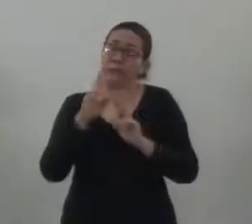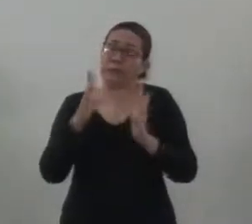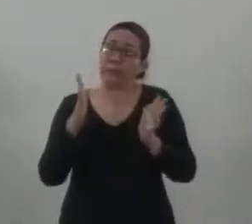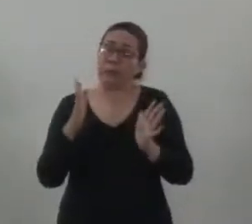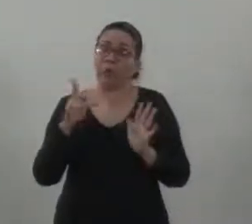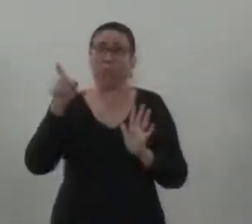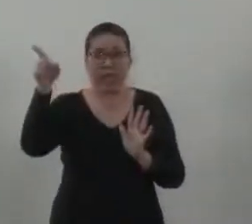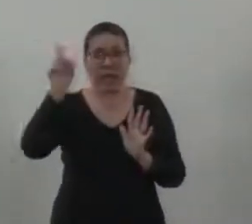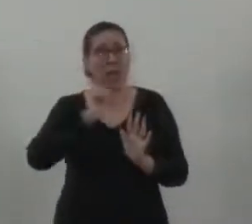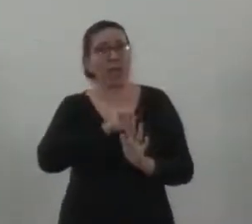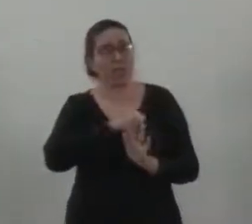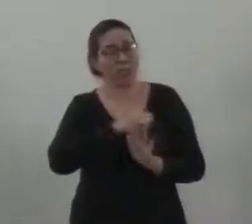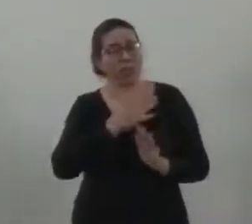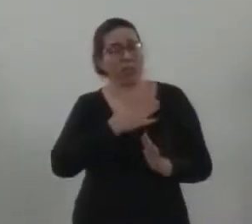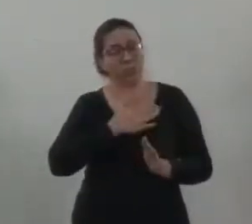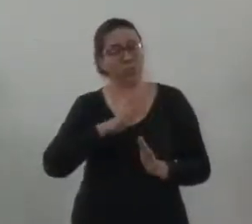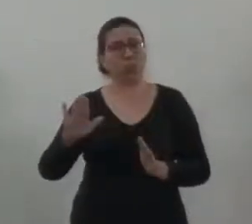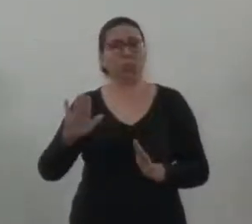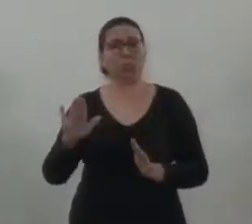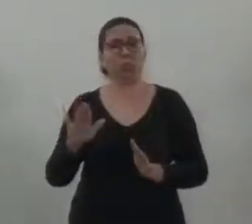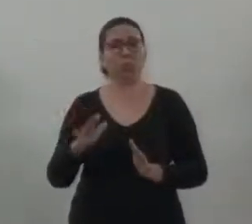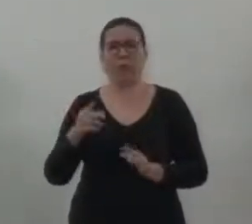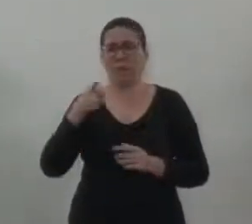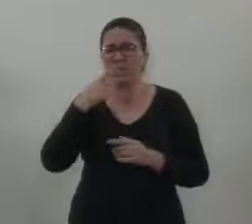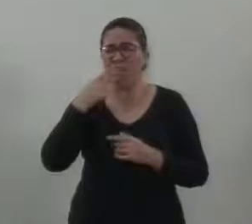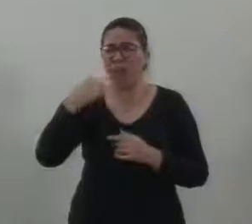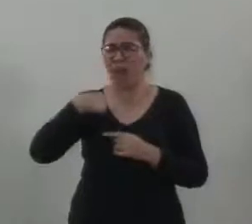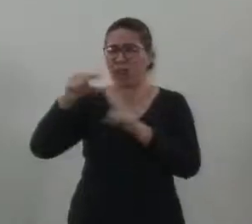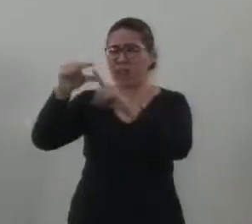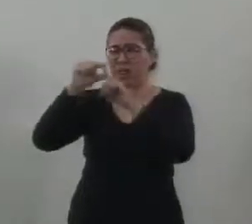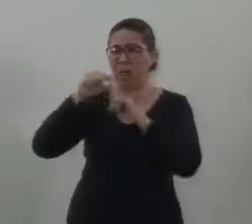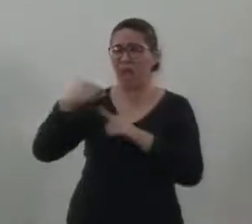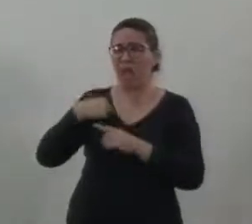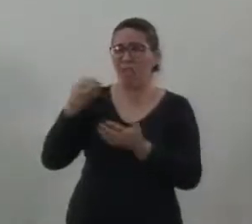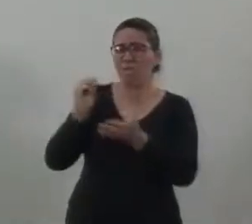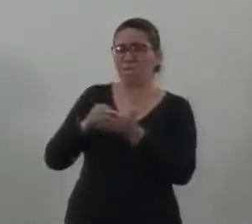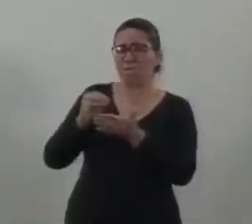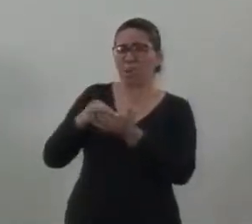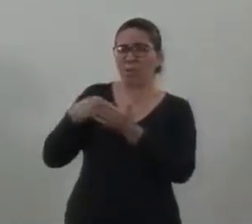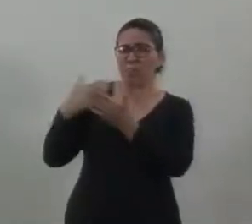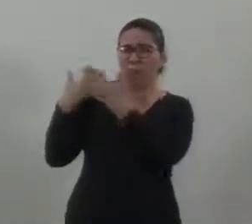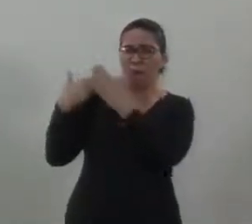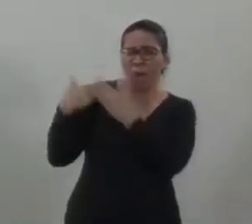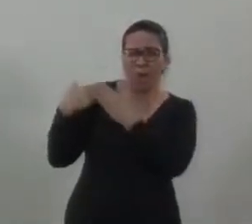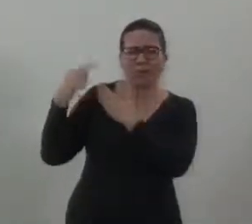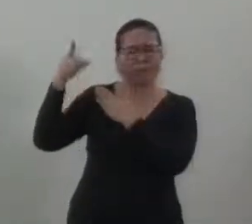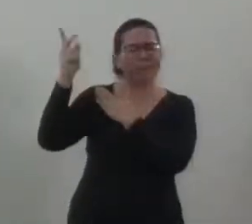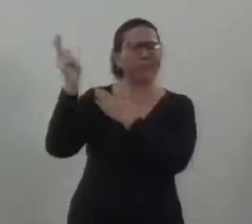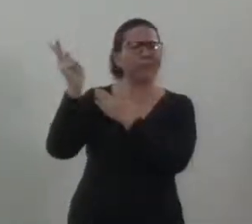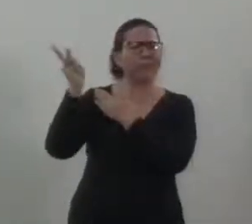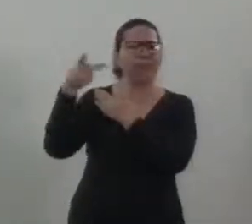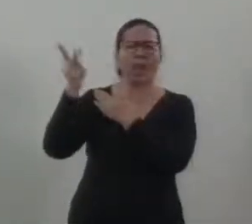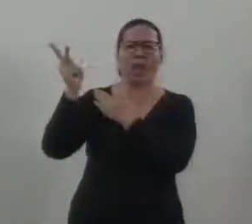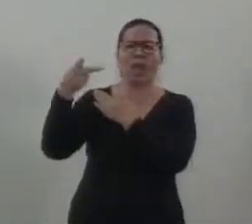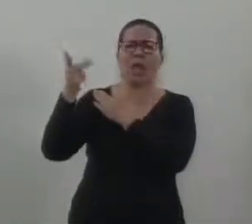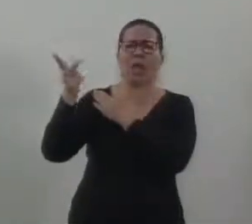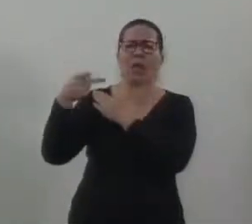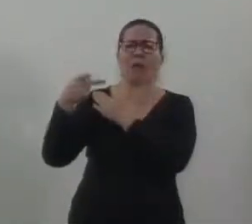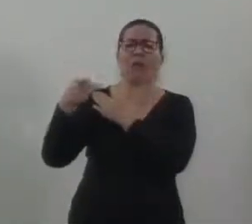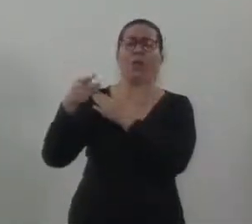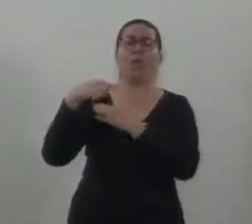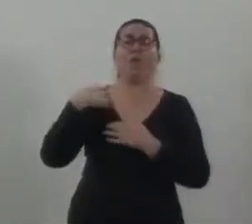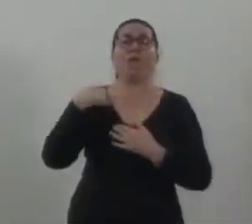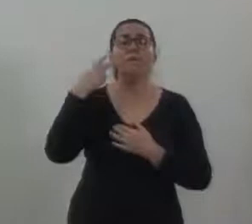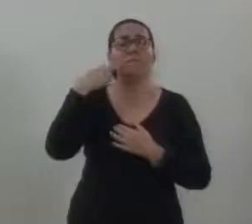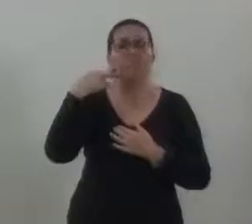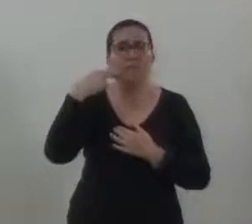Por quê? Quando nos chama de irresponsáveis, está cometendo um grande equívoco. Por quê? Primeiro, a função do